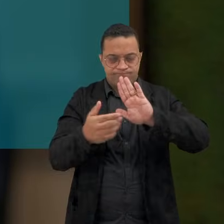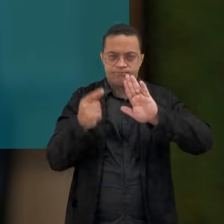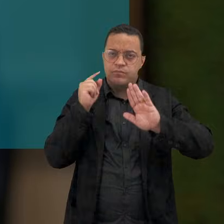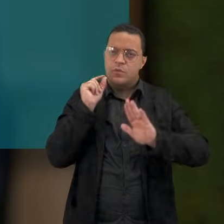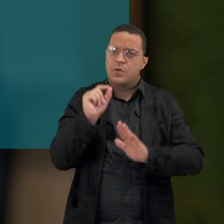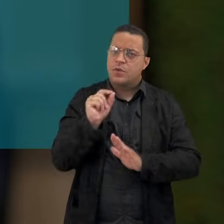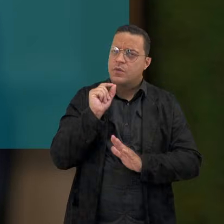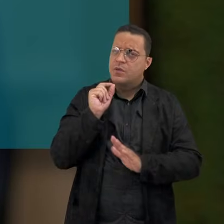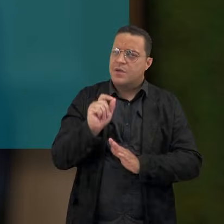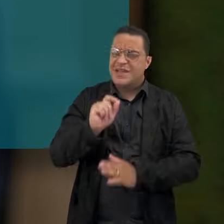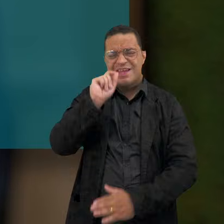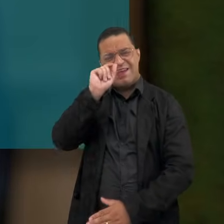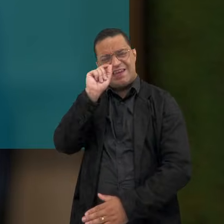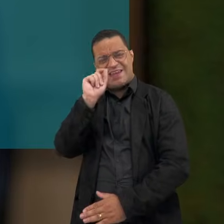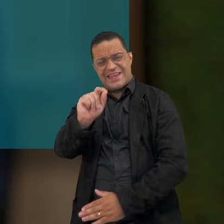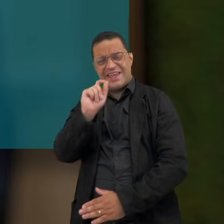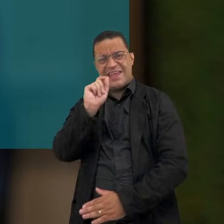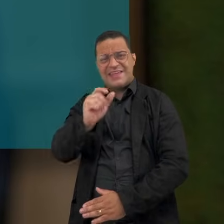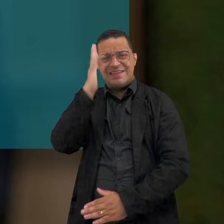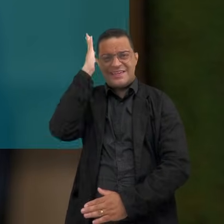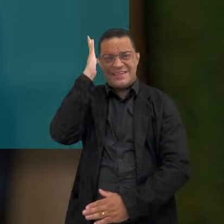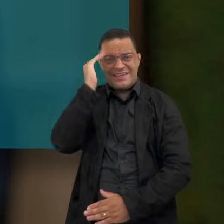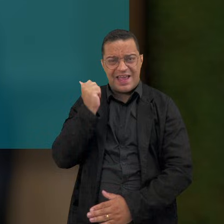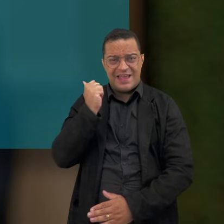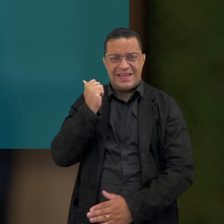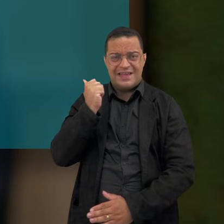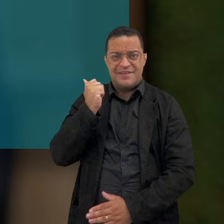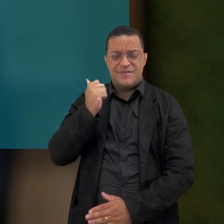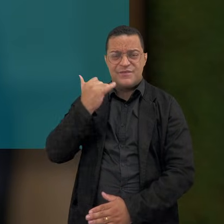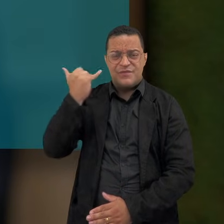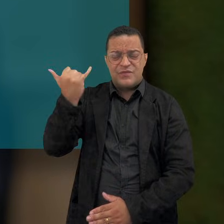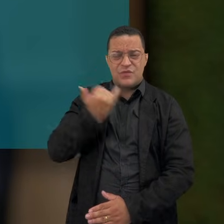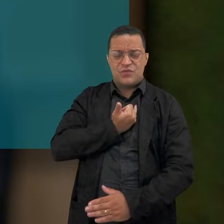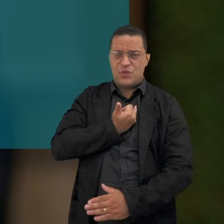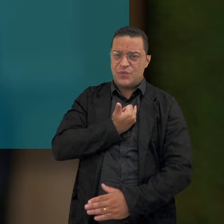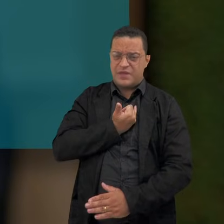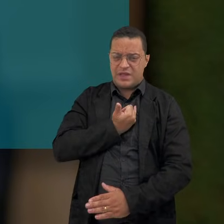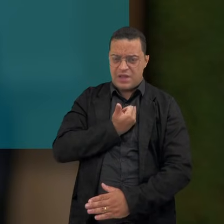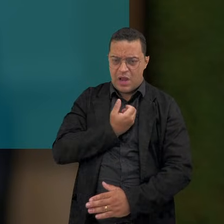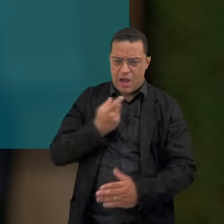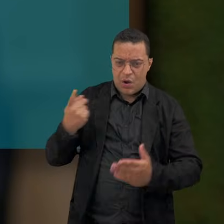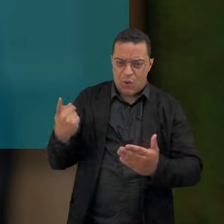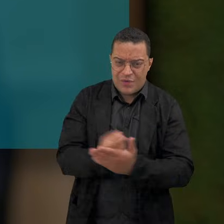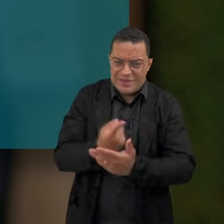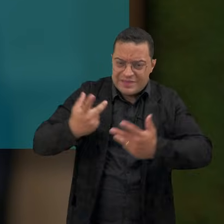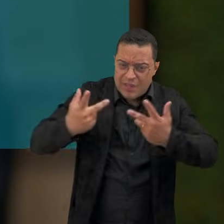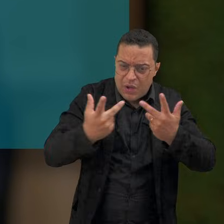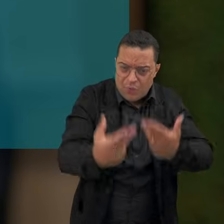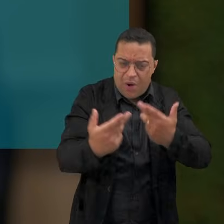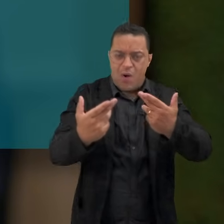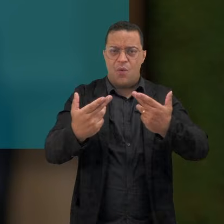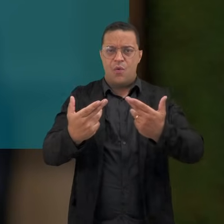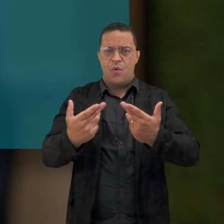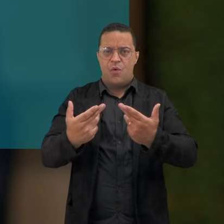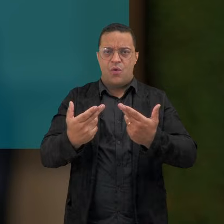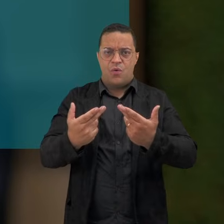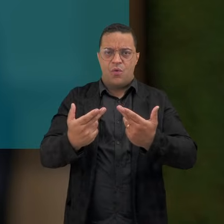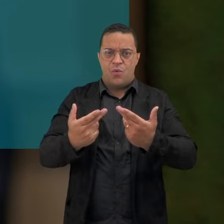quem jamais ouviu tal coisa? Quem viu coisas semelhantes? Poder-se-ia